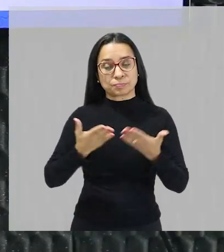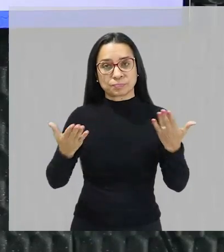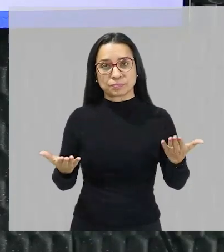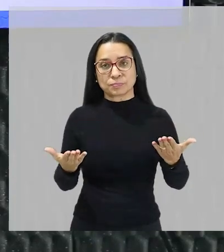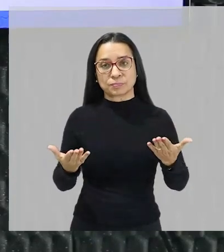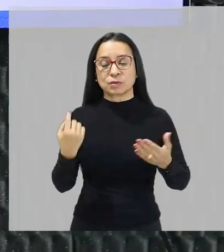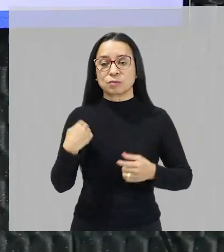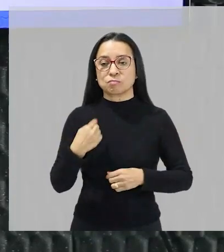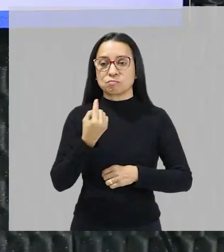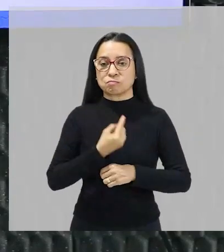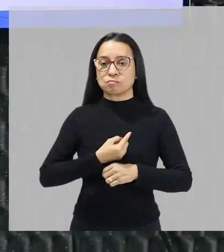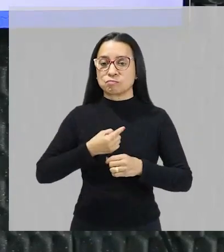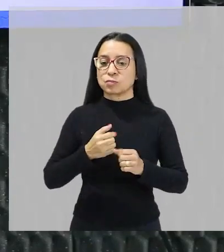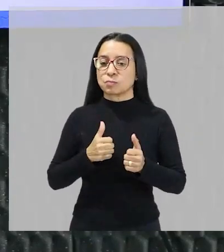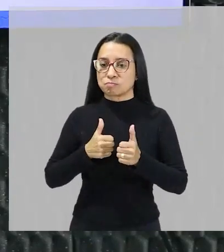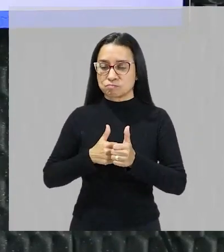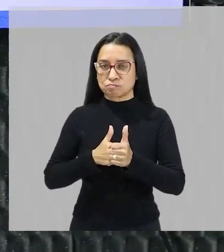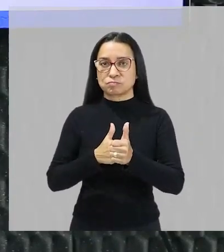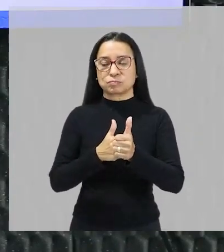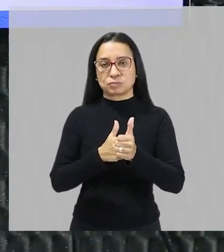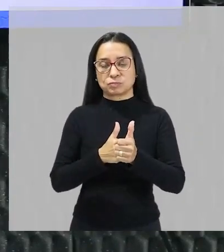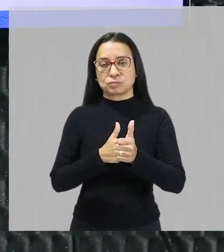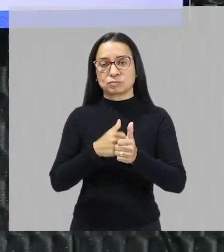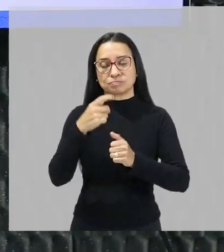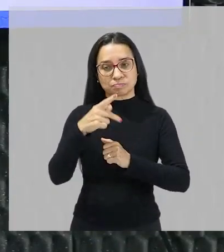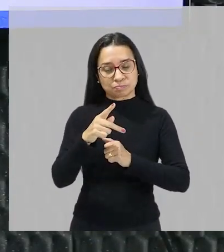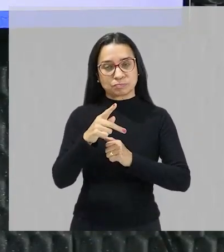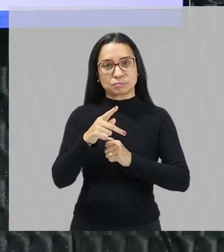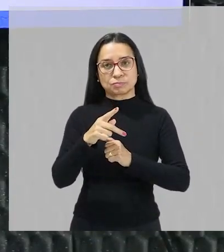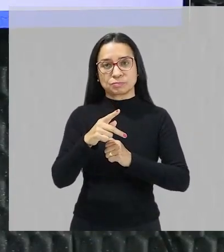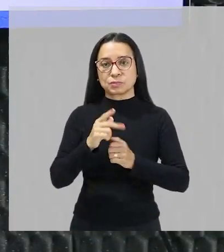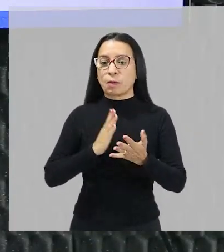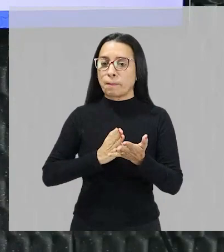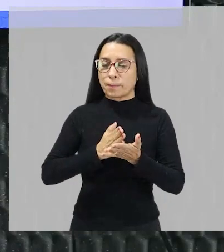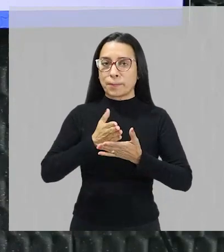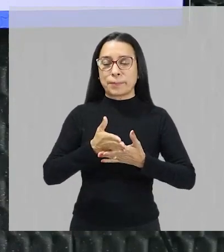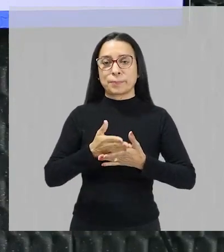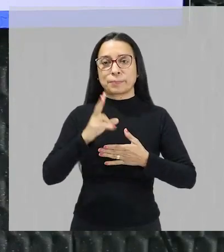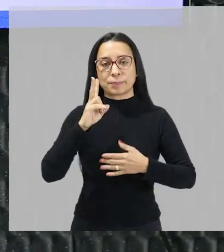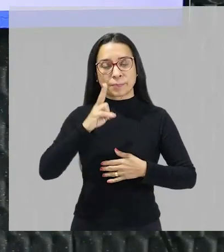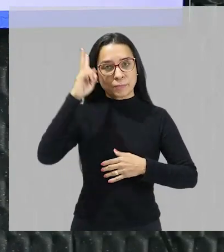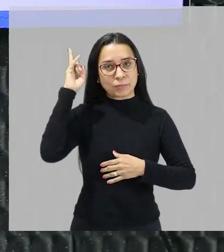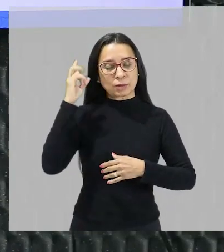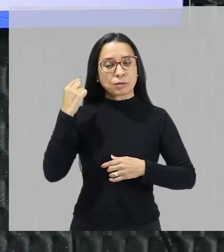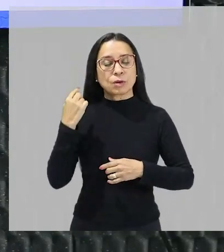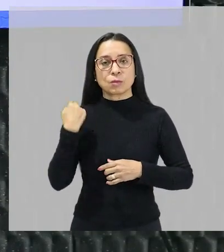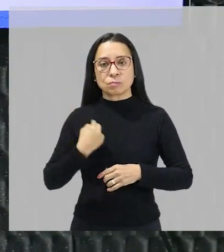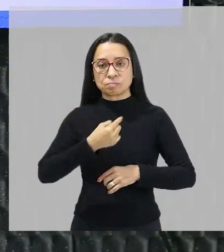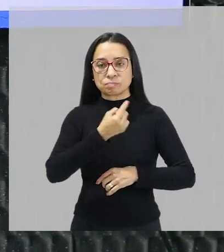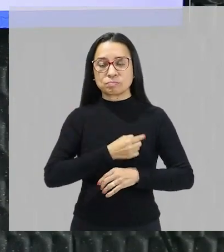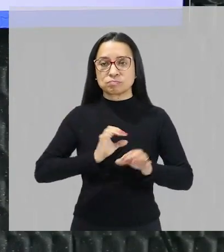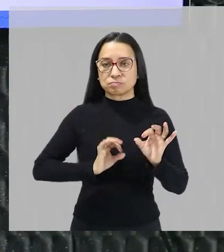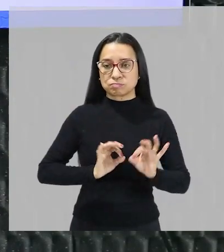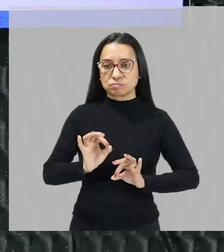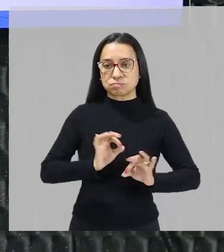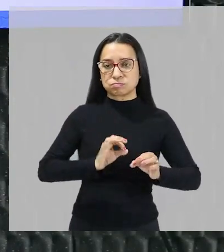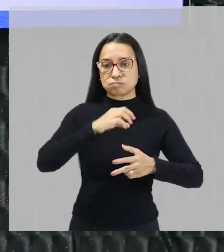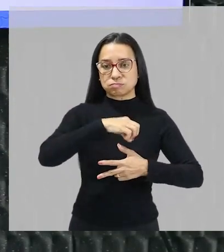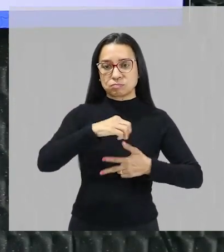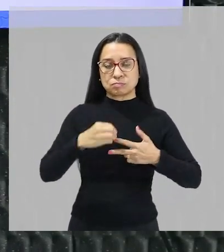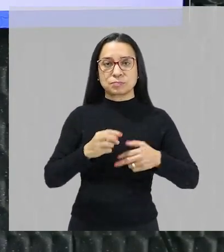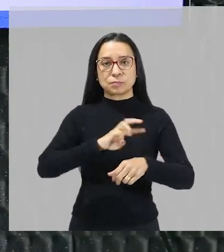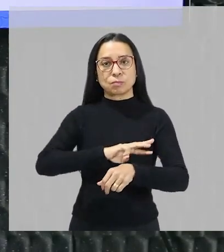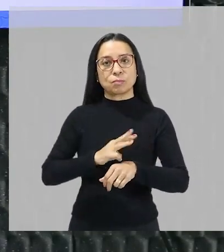nesse nosso caminho junto contigo rumo à aprovação no vestibular do nosso preparatório Enem e